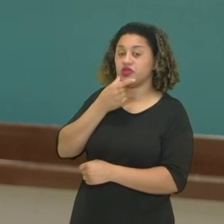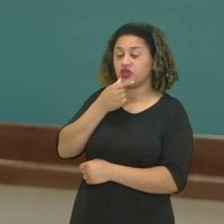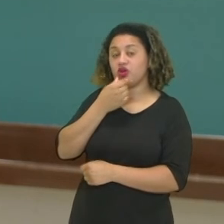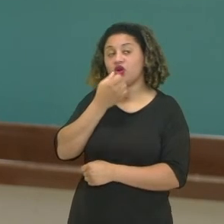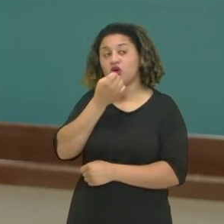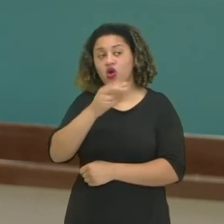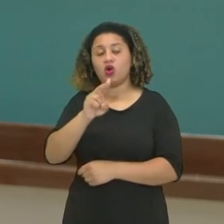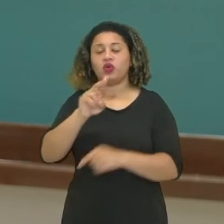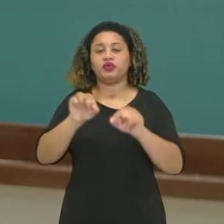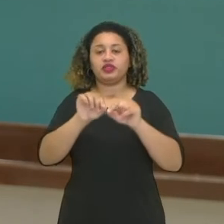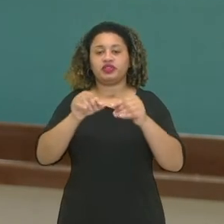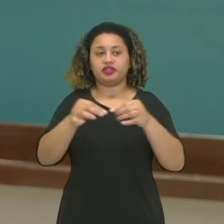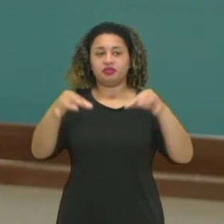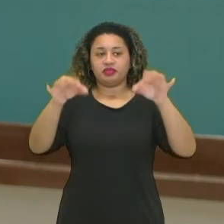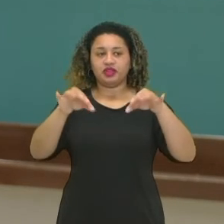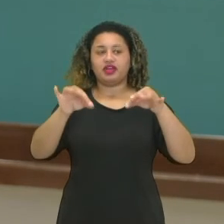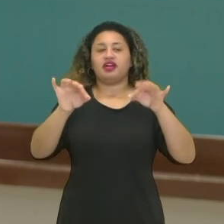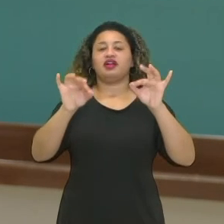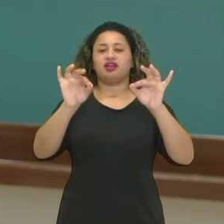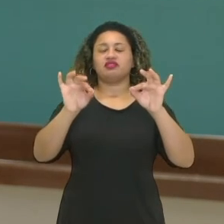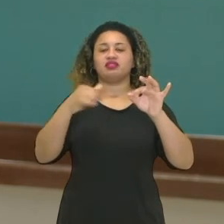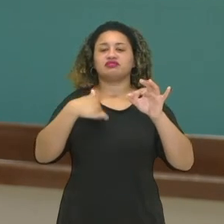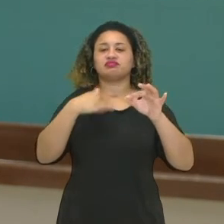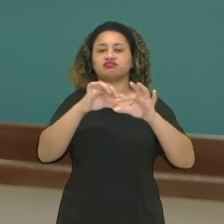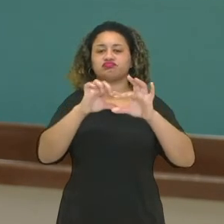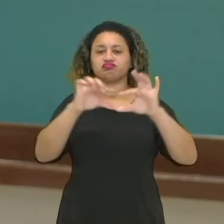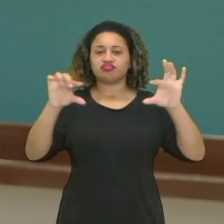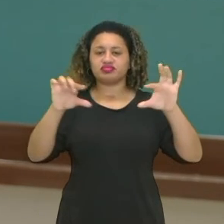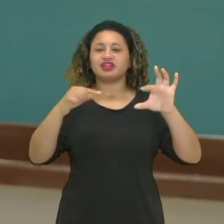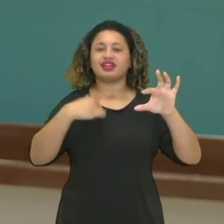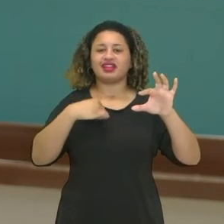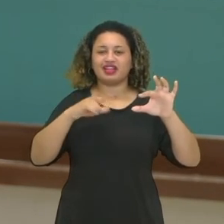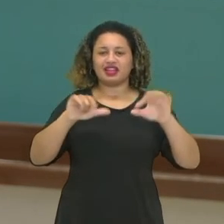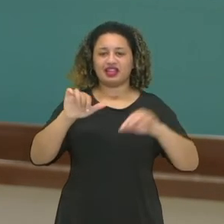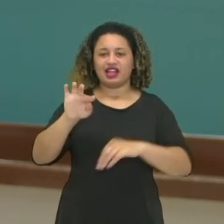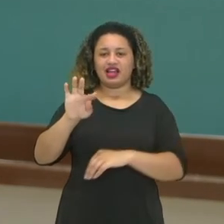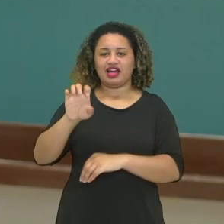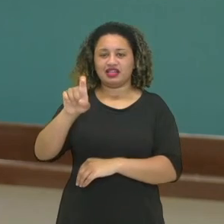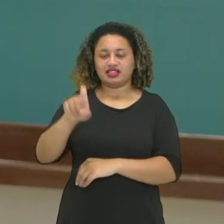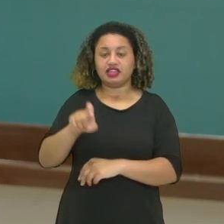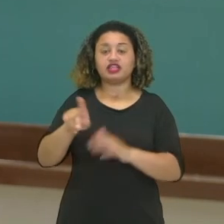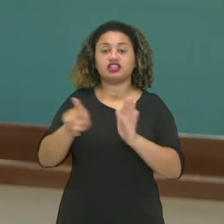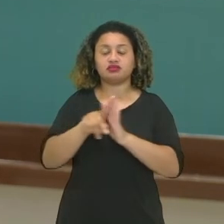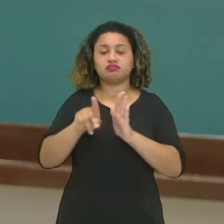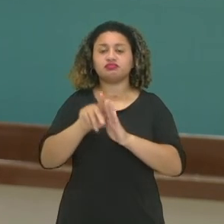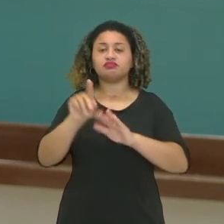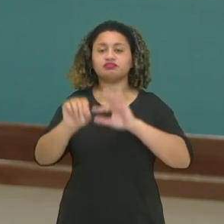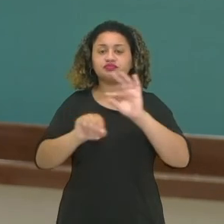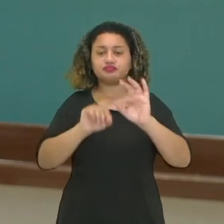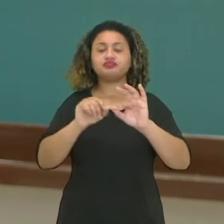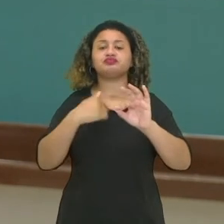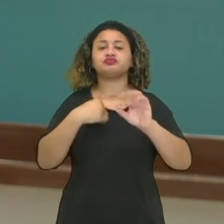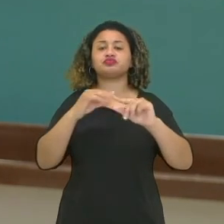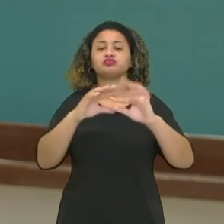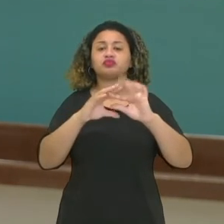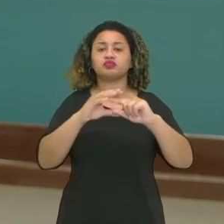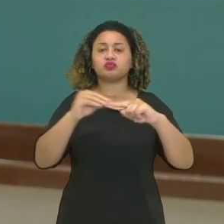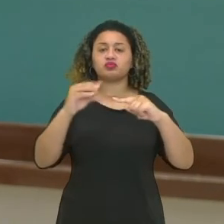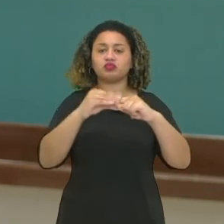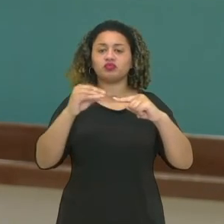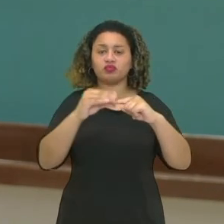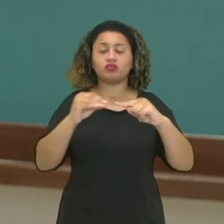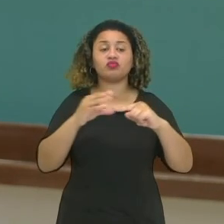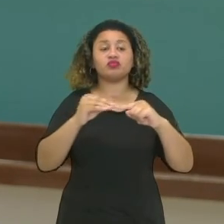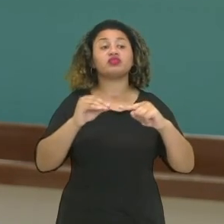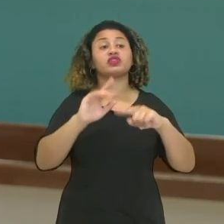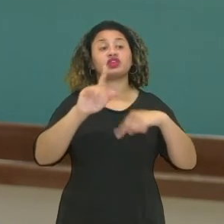de látex, né, para o sexo oral, e deve ser usado durante toda a relação sexual, desde o começo até